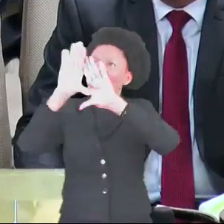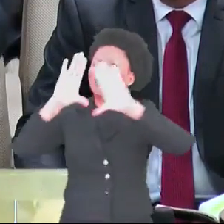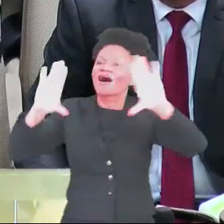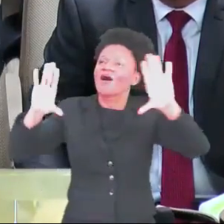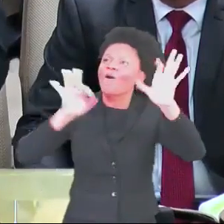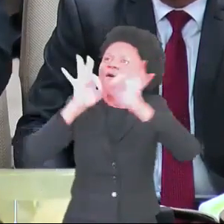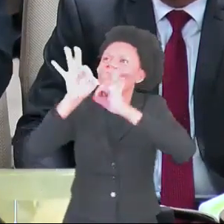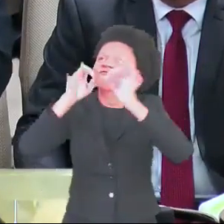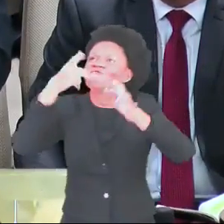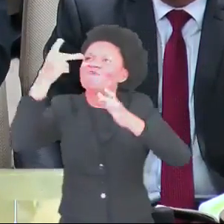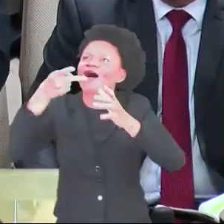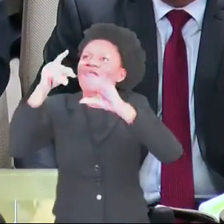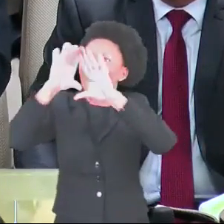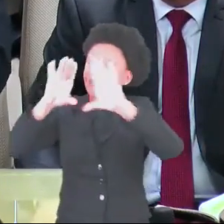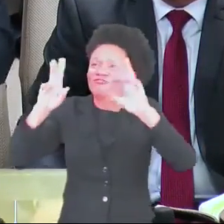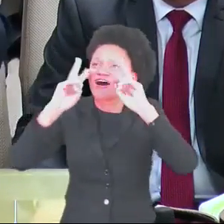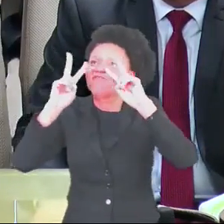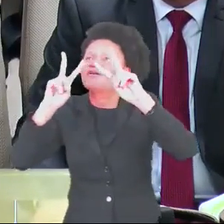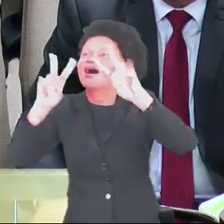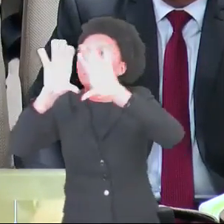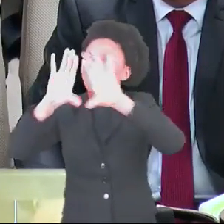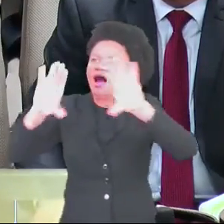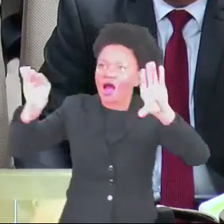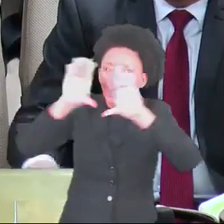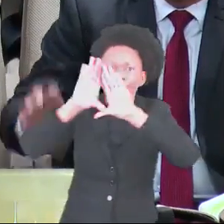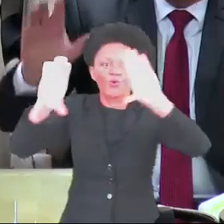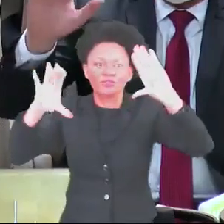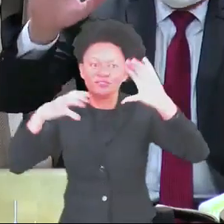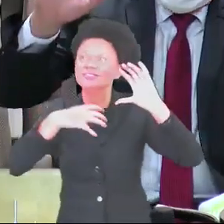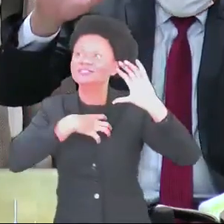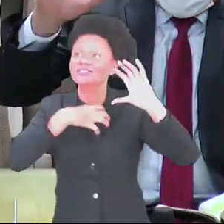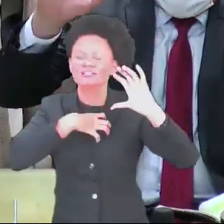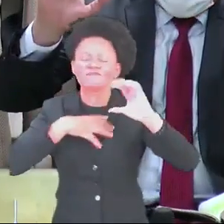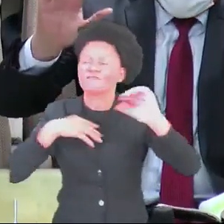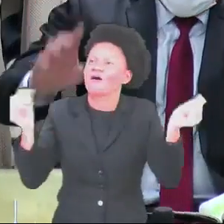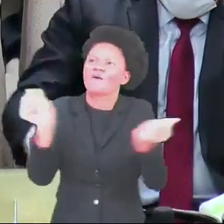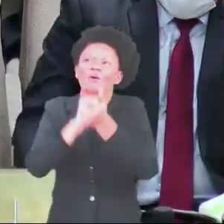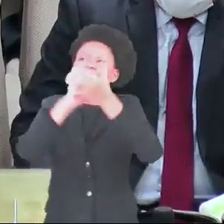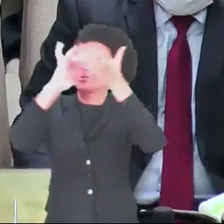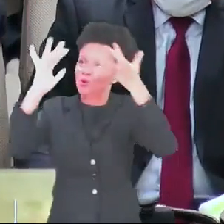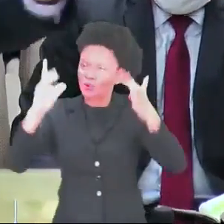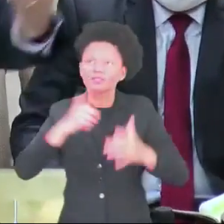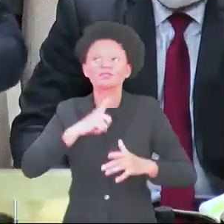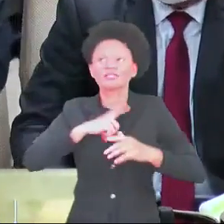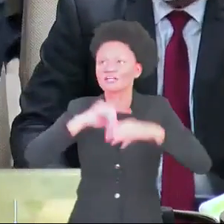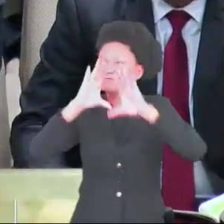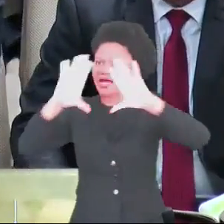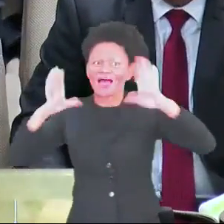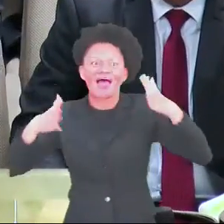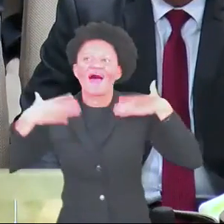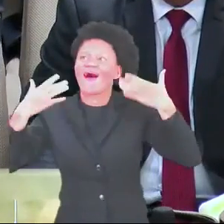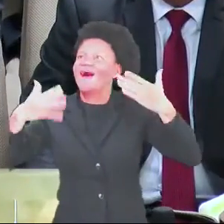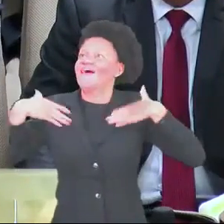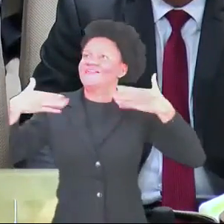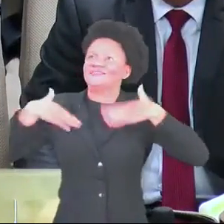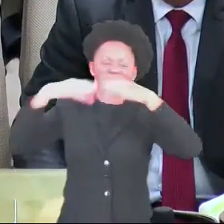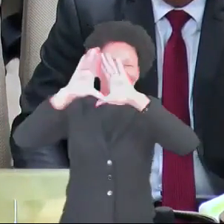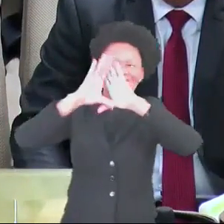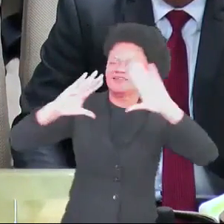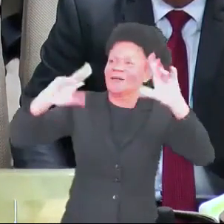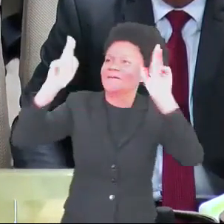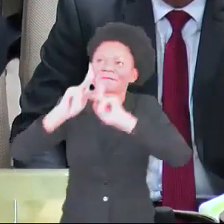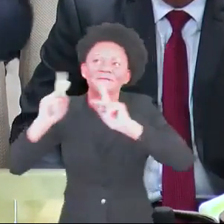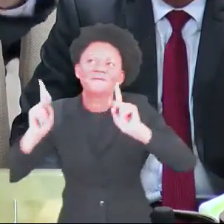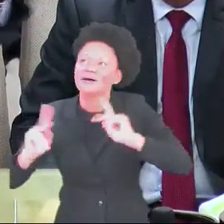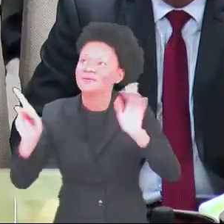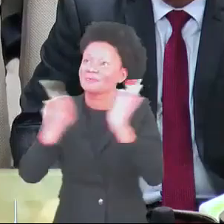céu fala, o que o céu vê, o que o céu sente, a glória que tem no céu, a alegria que tem no céu, a paz que